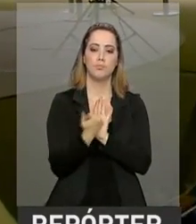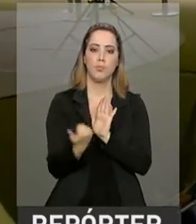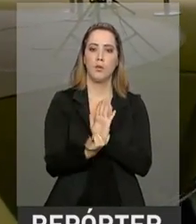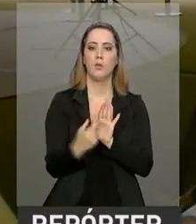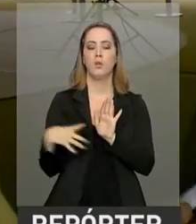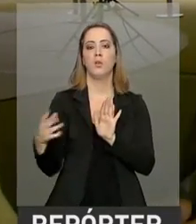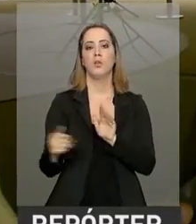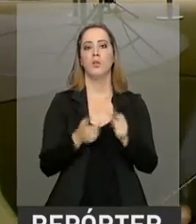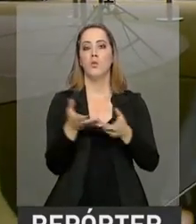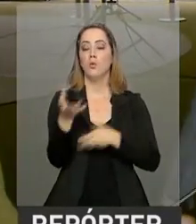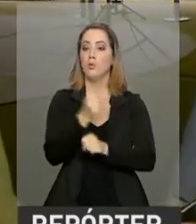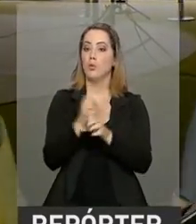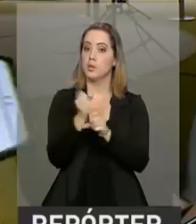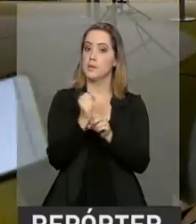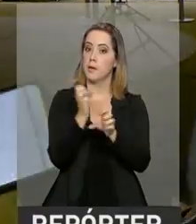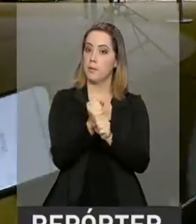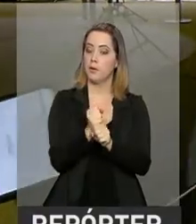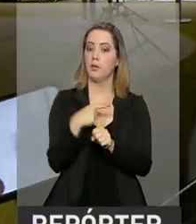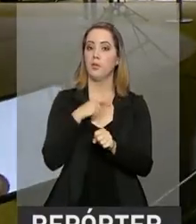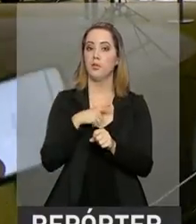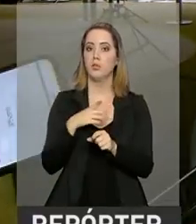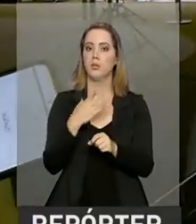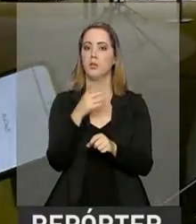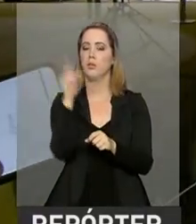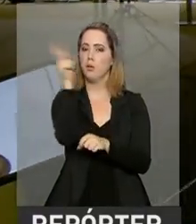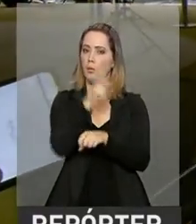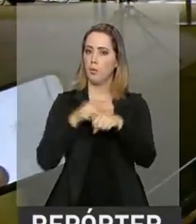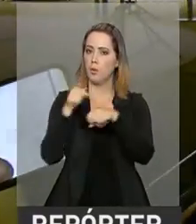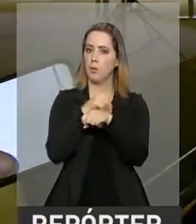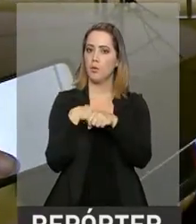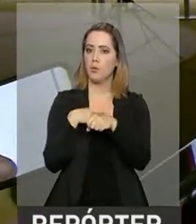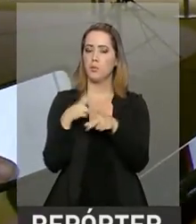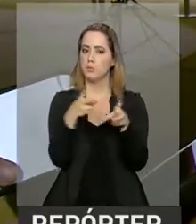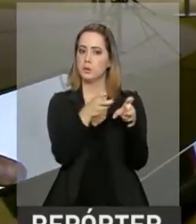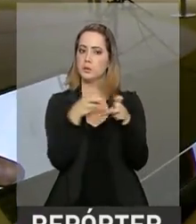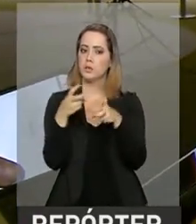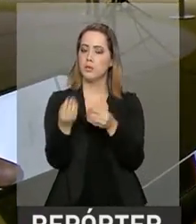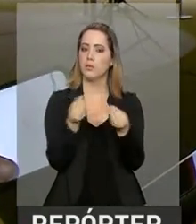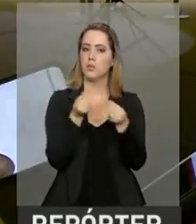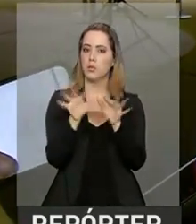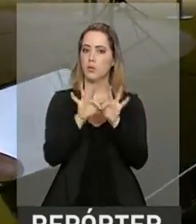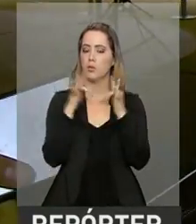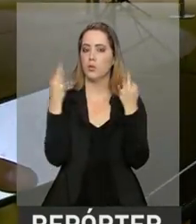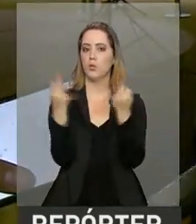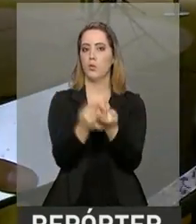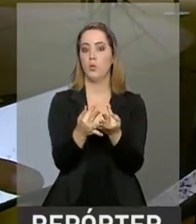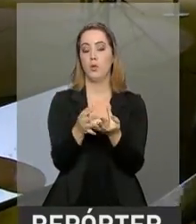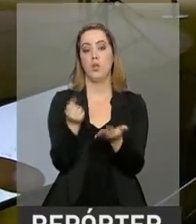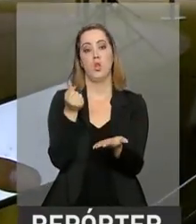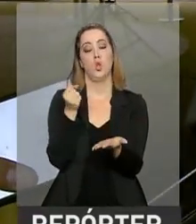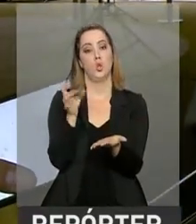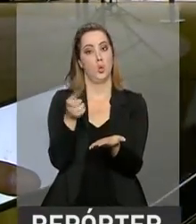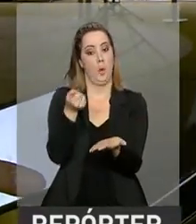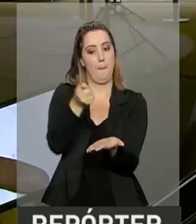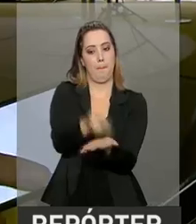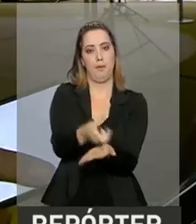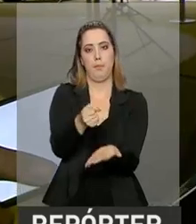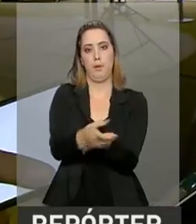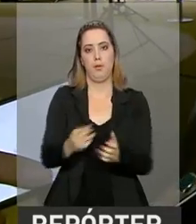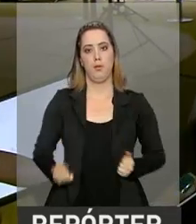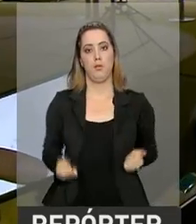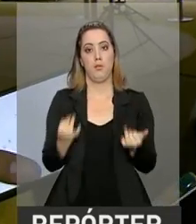orçamento com o país que copia o que as famílias brasileiras fazem gastam o que